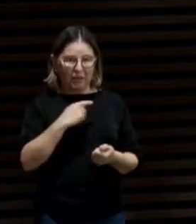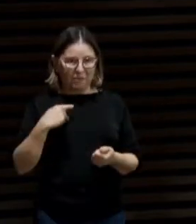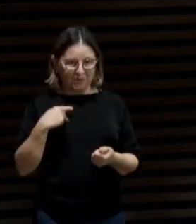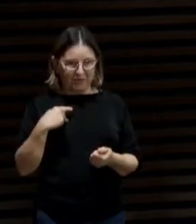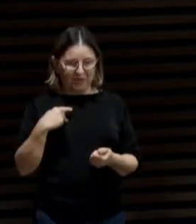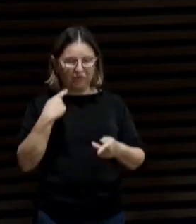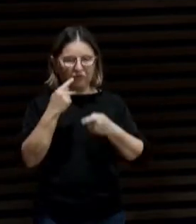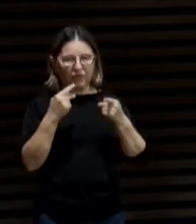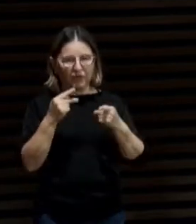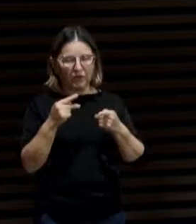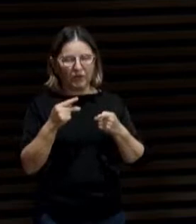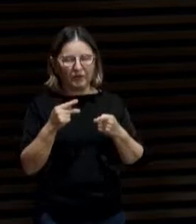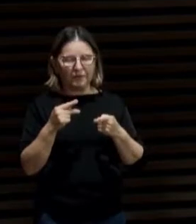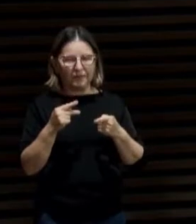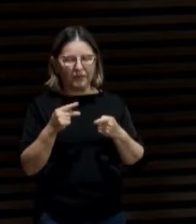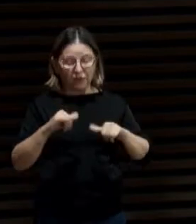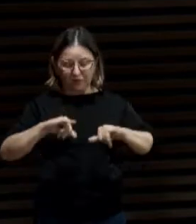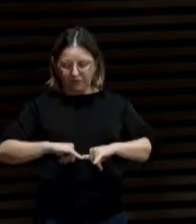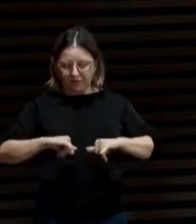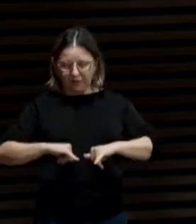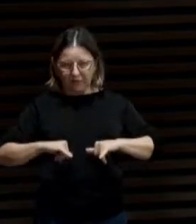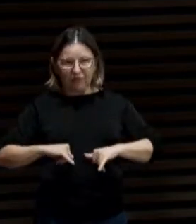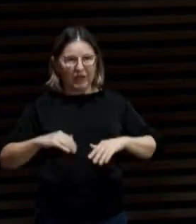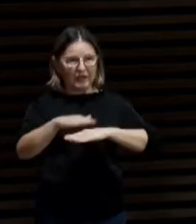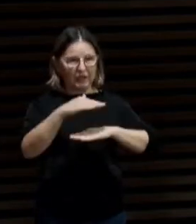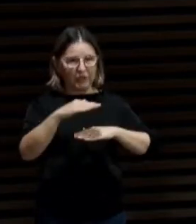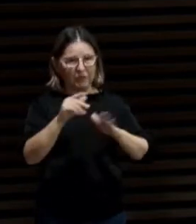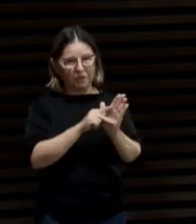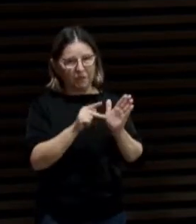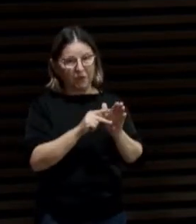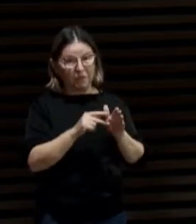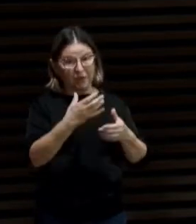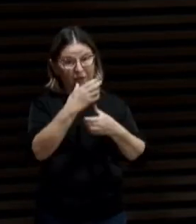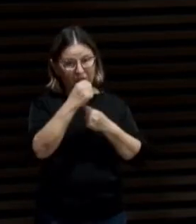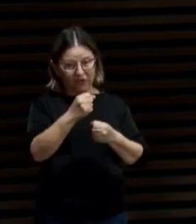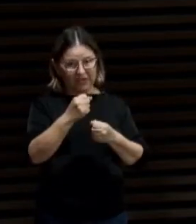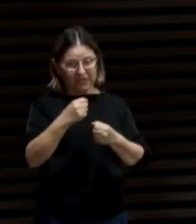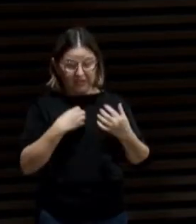teve uma tribulação que foi acima das forças, a ponto de desesperar da própria vida.